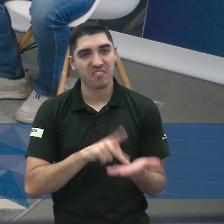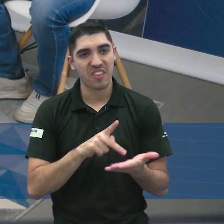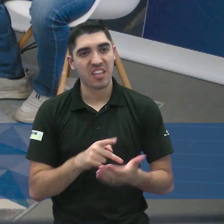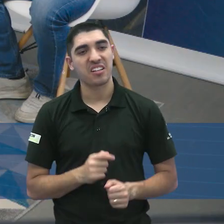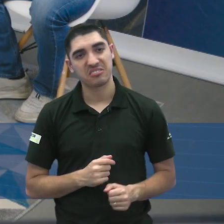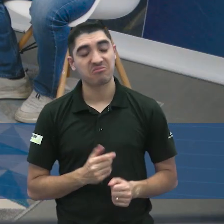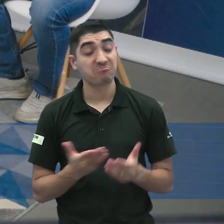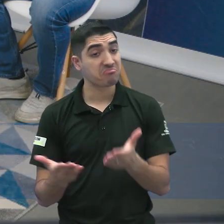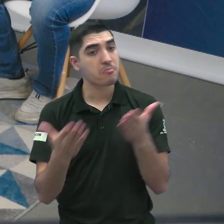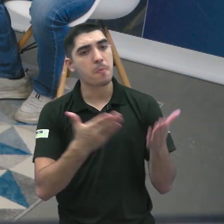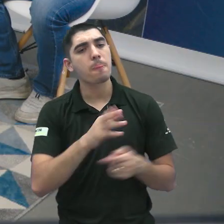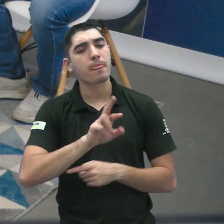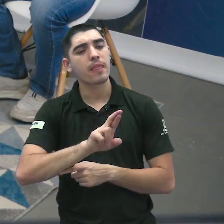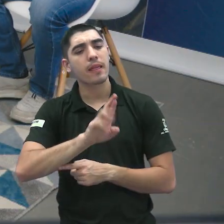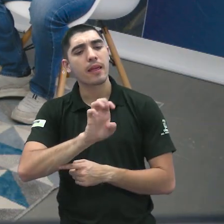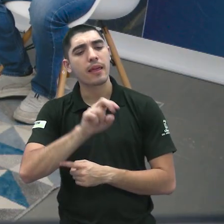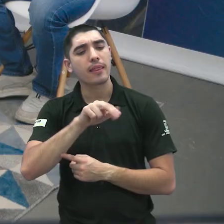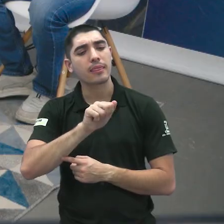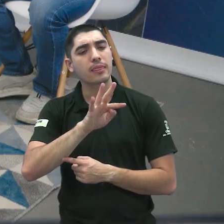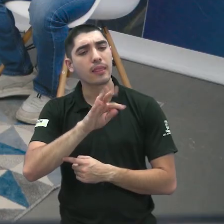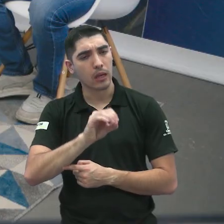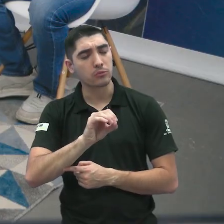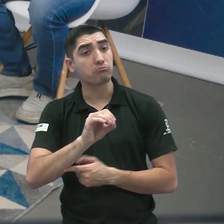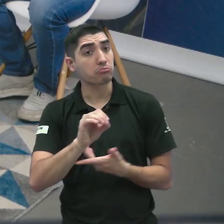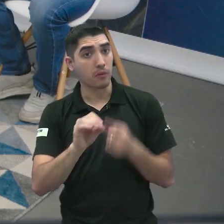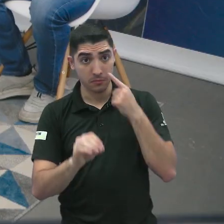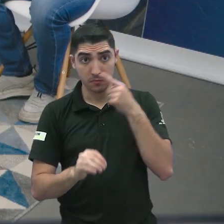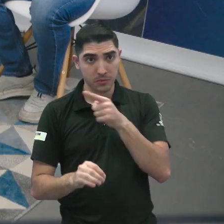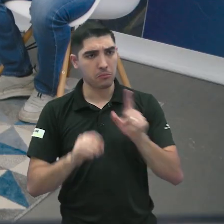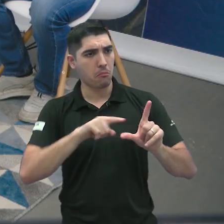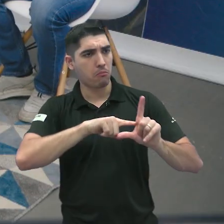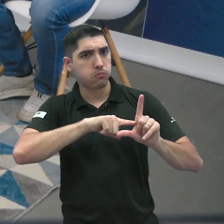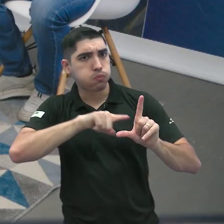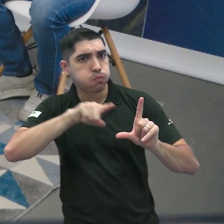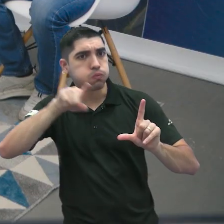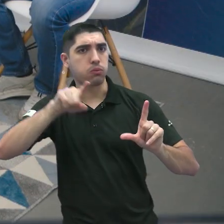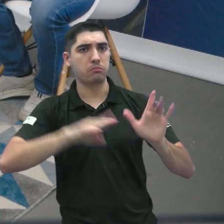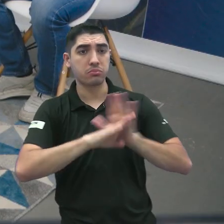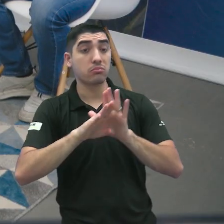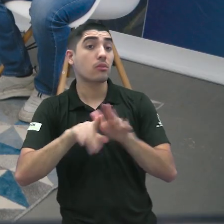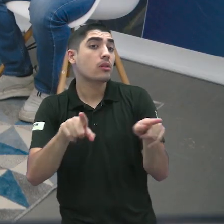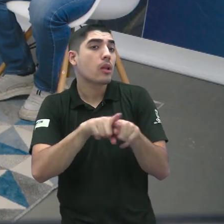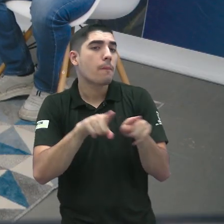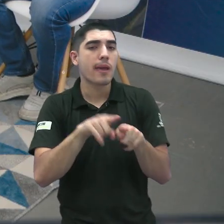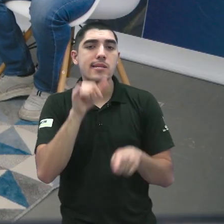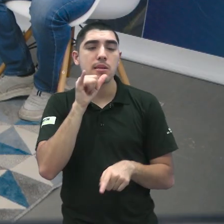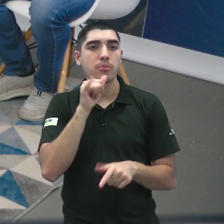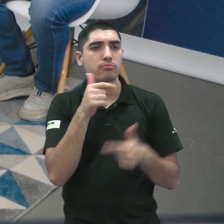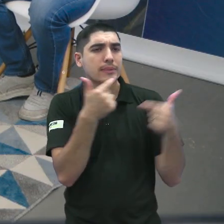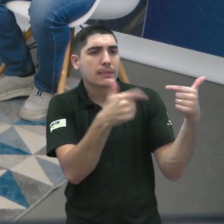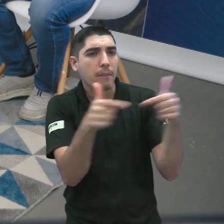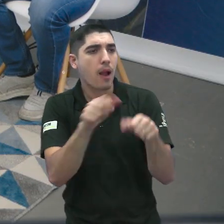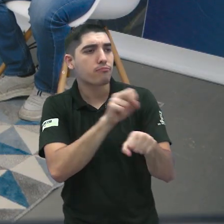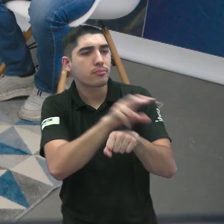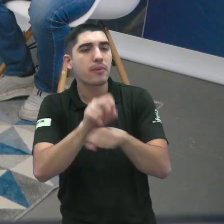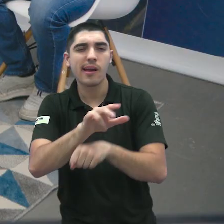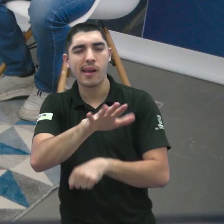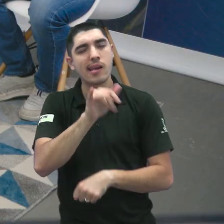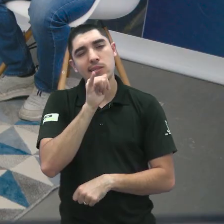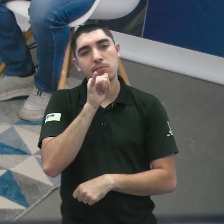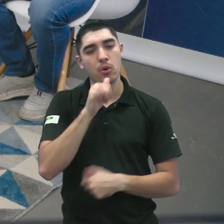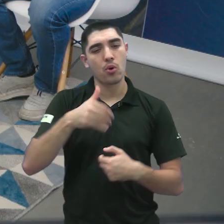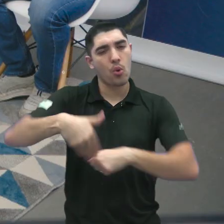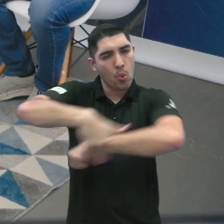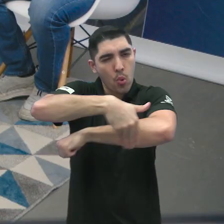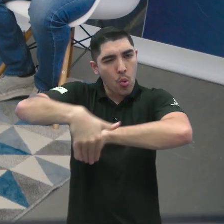certeza. Renato, a gente vê todo esse aumento, esse crescimento, a geração de empregos. A gente vê nas ruas